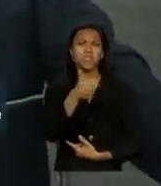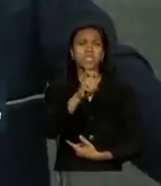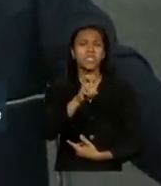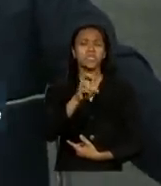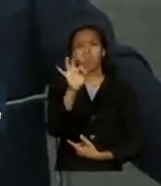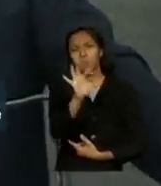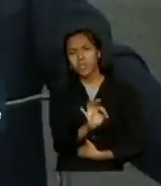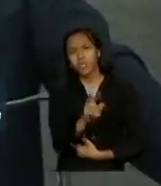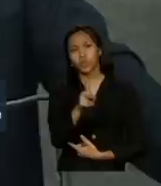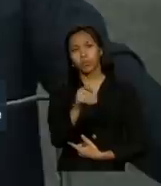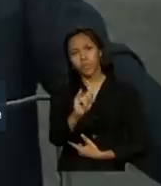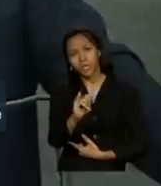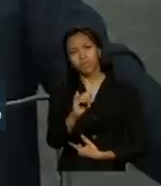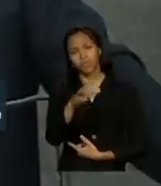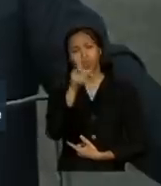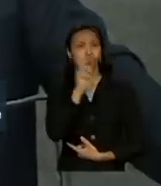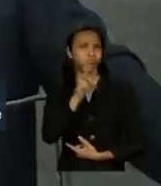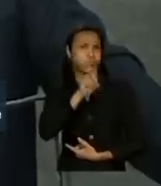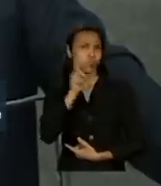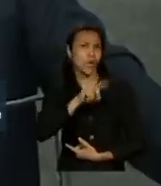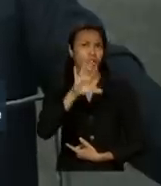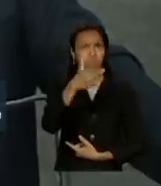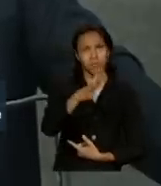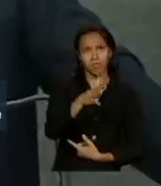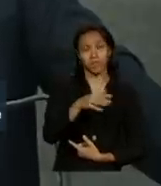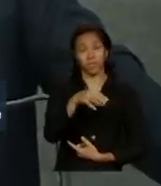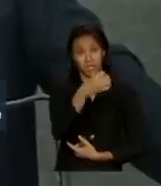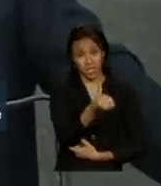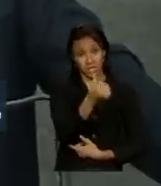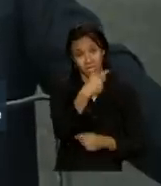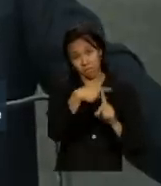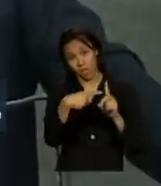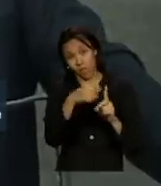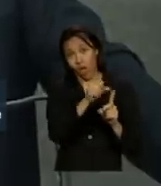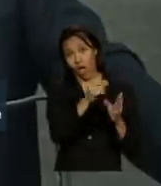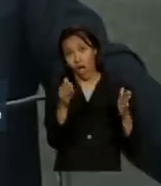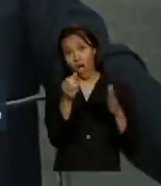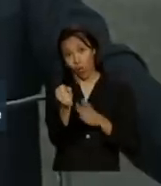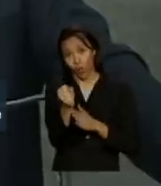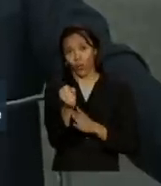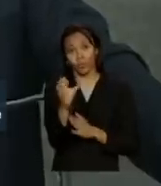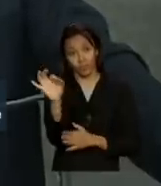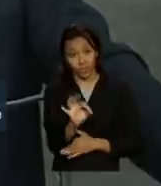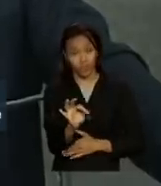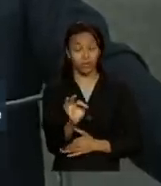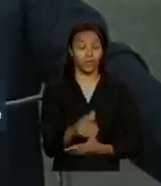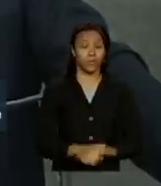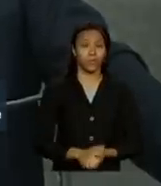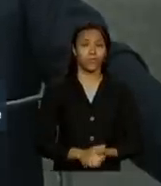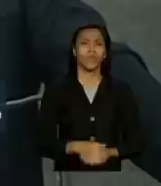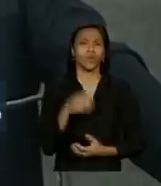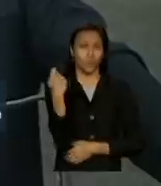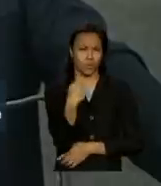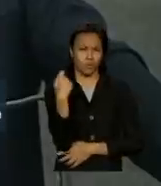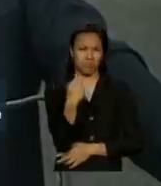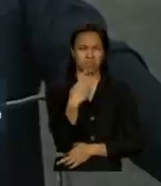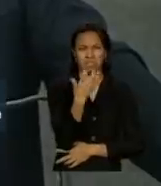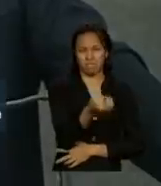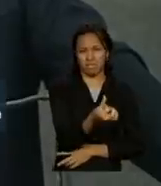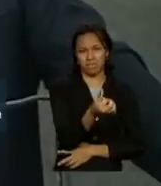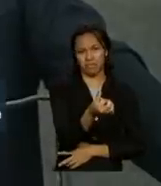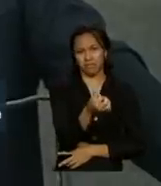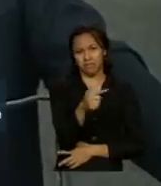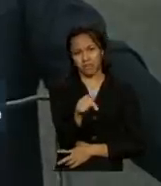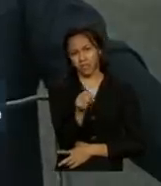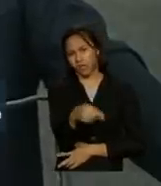PIB Estados Unidos tem um custo de logística entre 6,5 8% o Rio Grande do Sul tem um custo de logística de 17,8